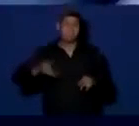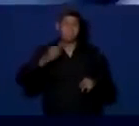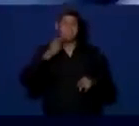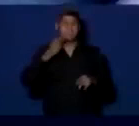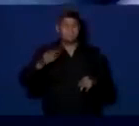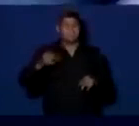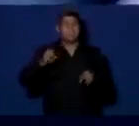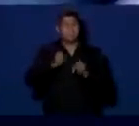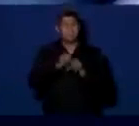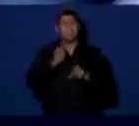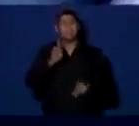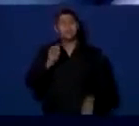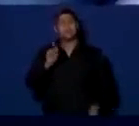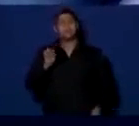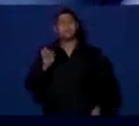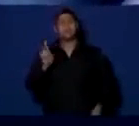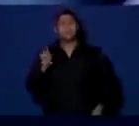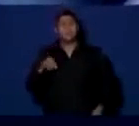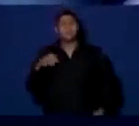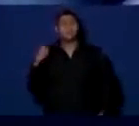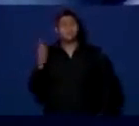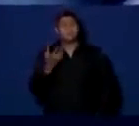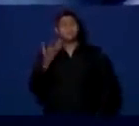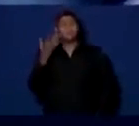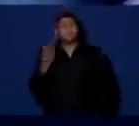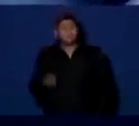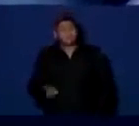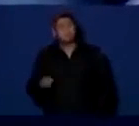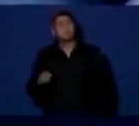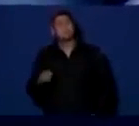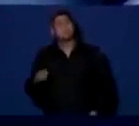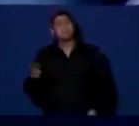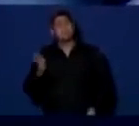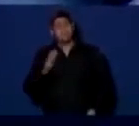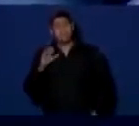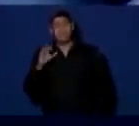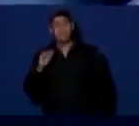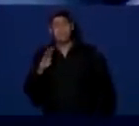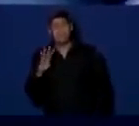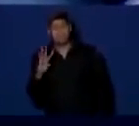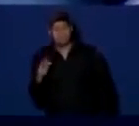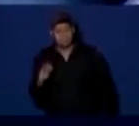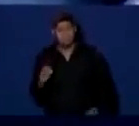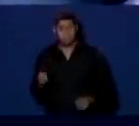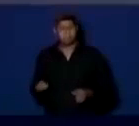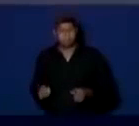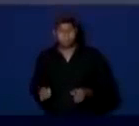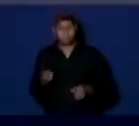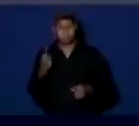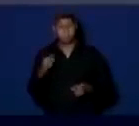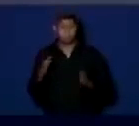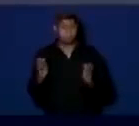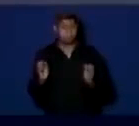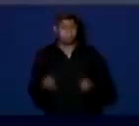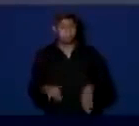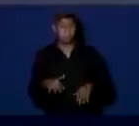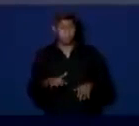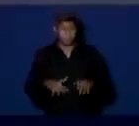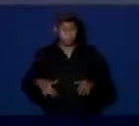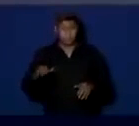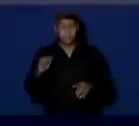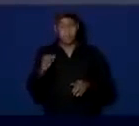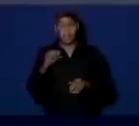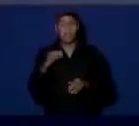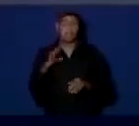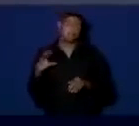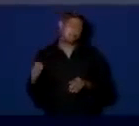Rogério, a gente está recebendo um fluxo muito grande, o mercado de câmbio está se reagindo muito bem, né? E o mercado de